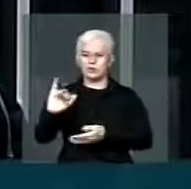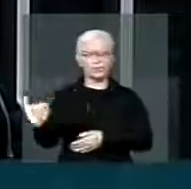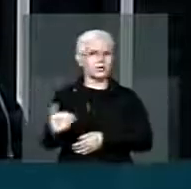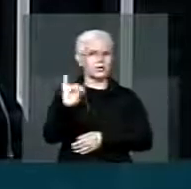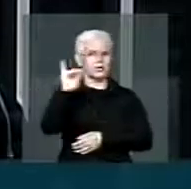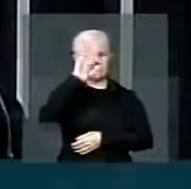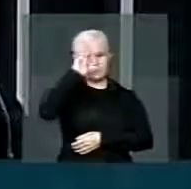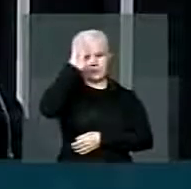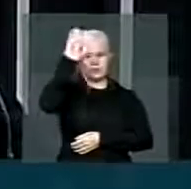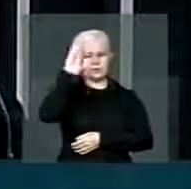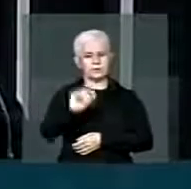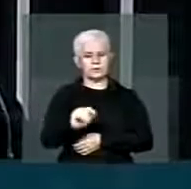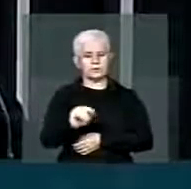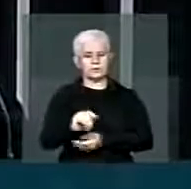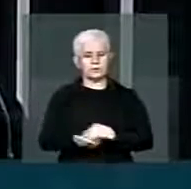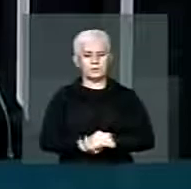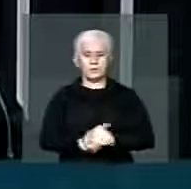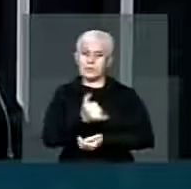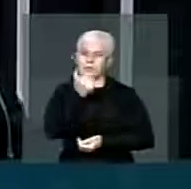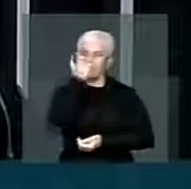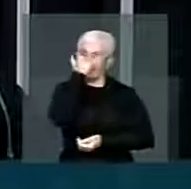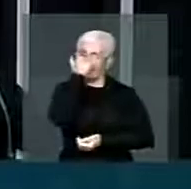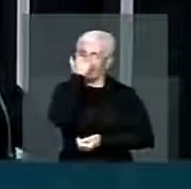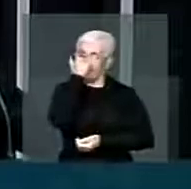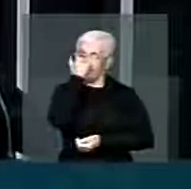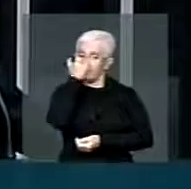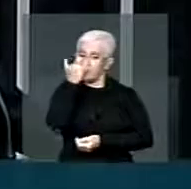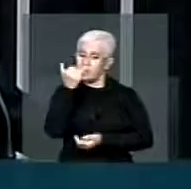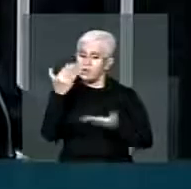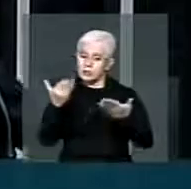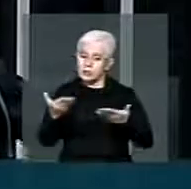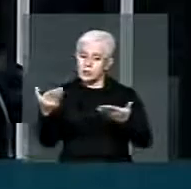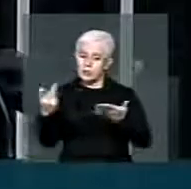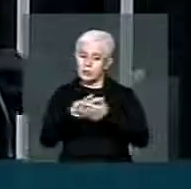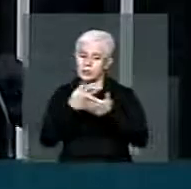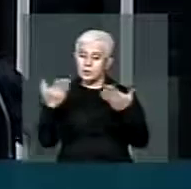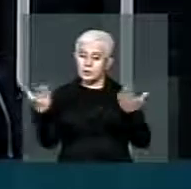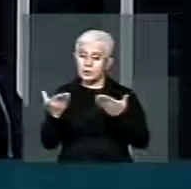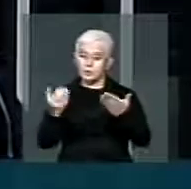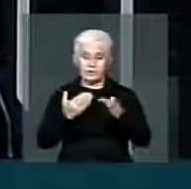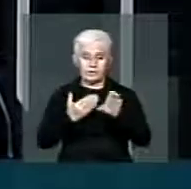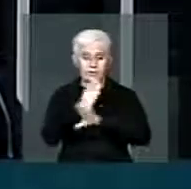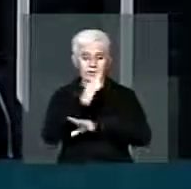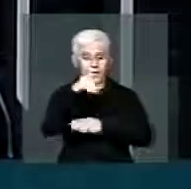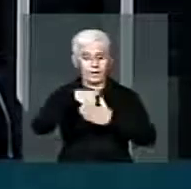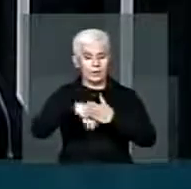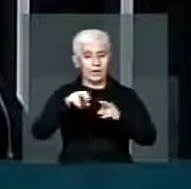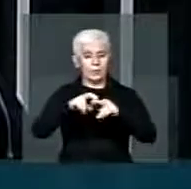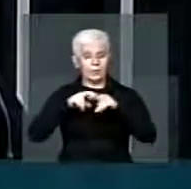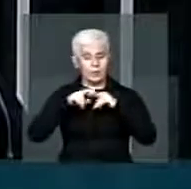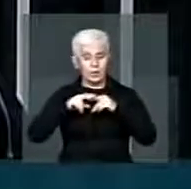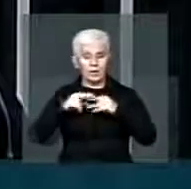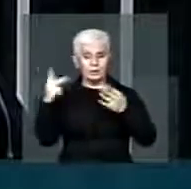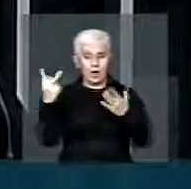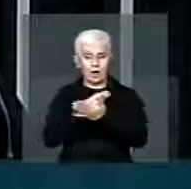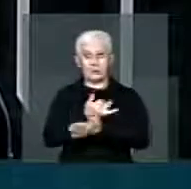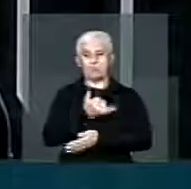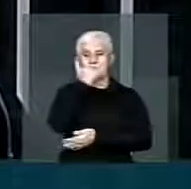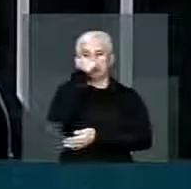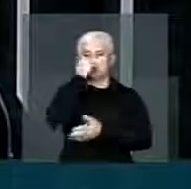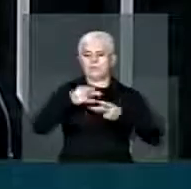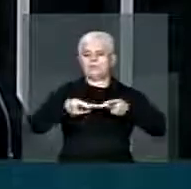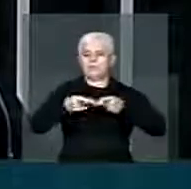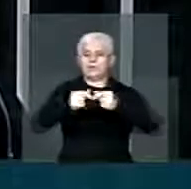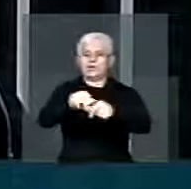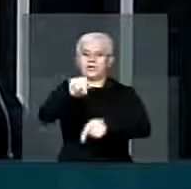histórico. Infelizmente, a partir de uma tragédia, nós vamos ter condições para concluir, senhor